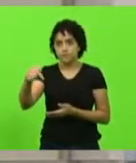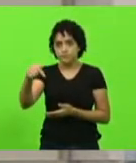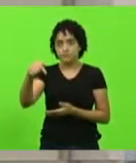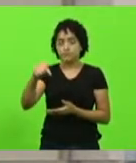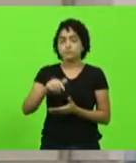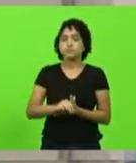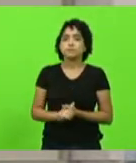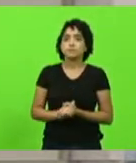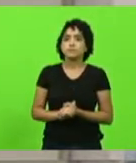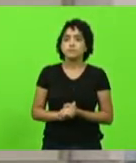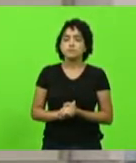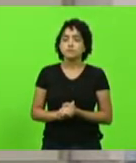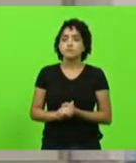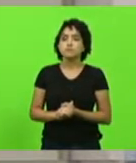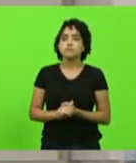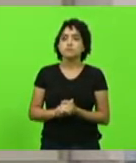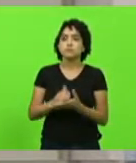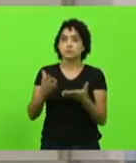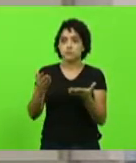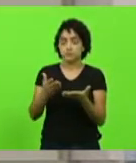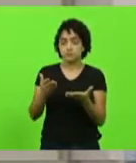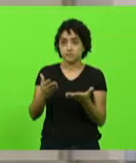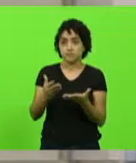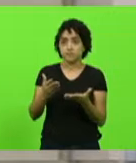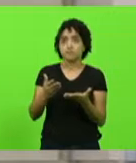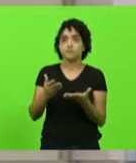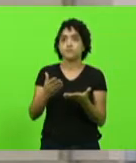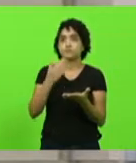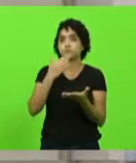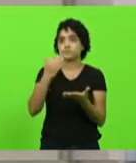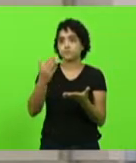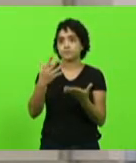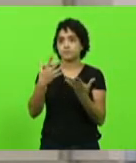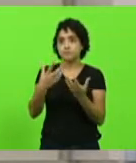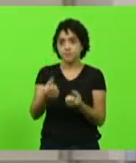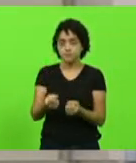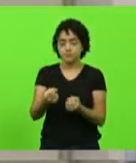227/2022. Na sequência, o senhor presidente deferiu os requerimentos